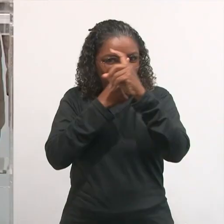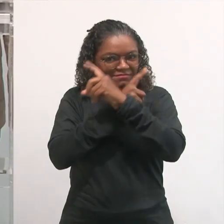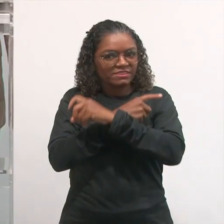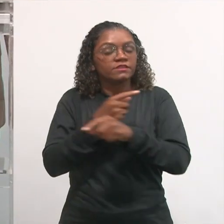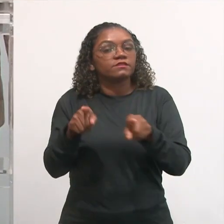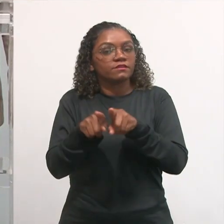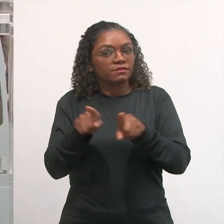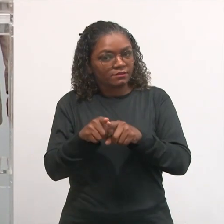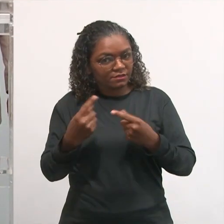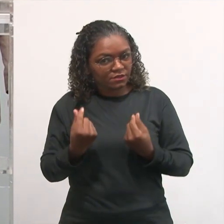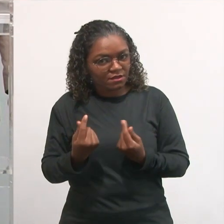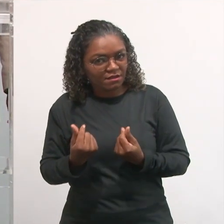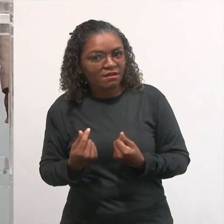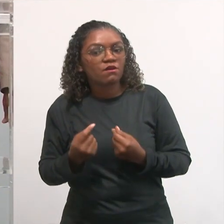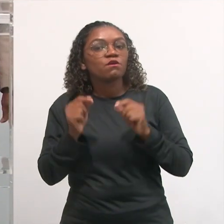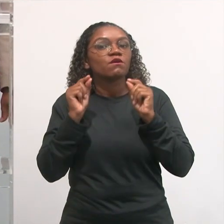custoso